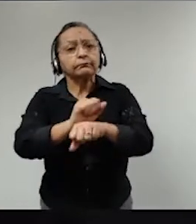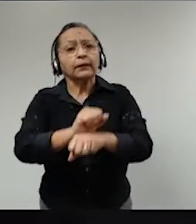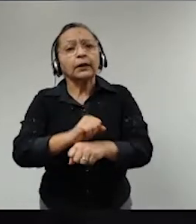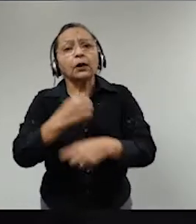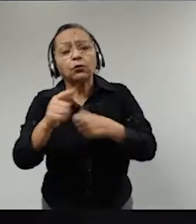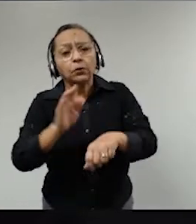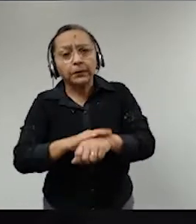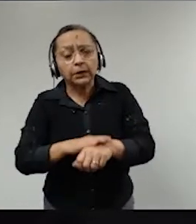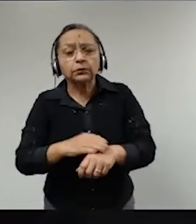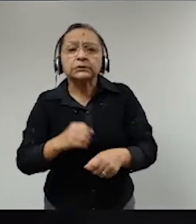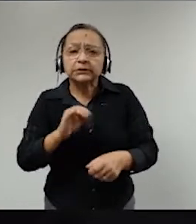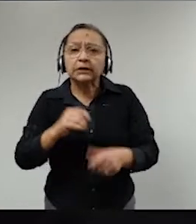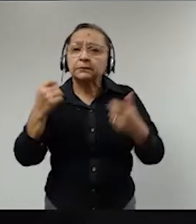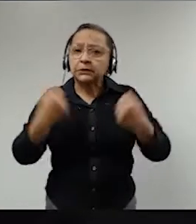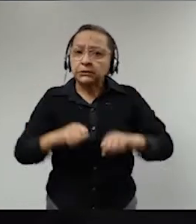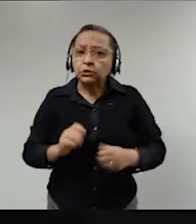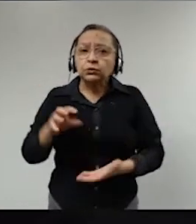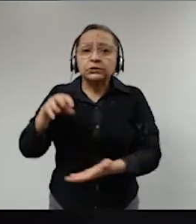nos setores mais afetados.